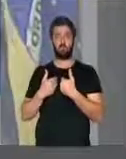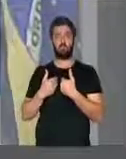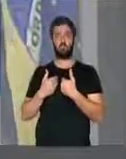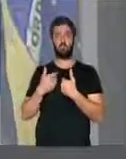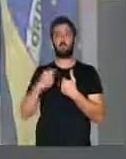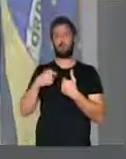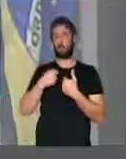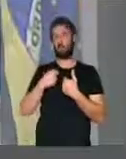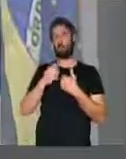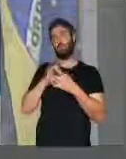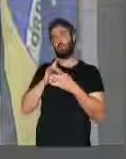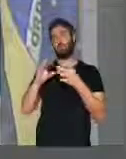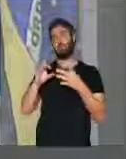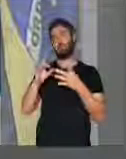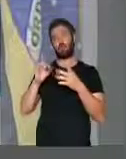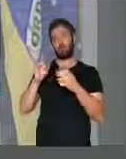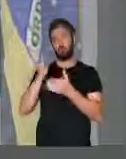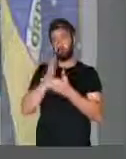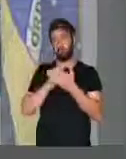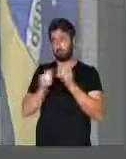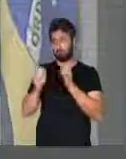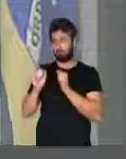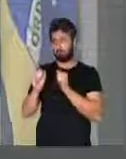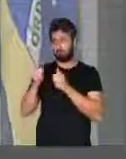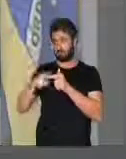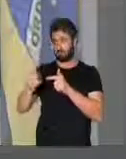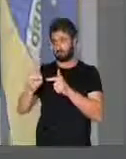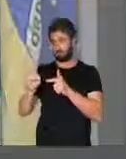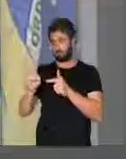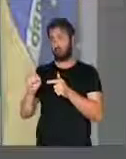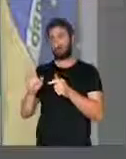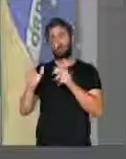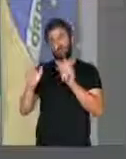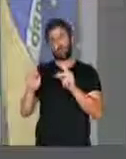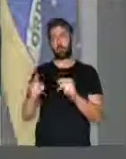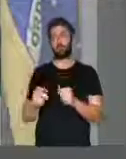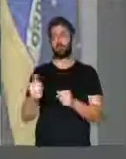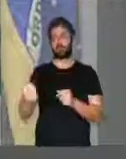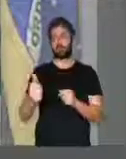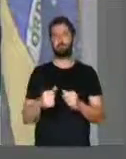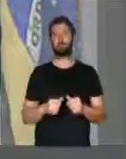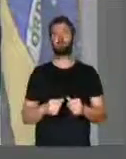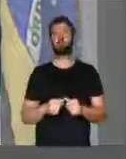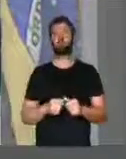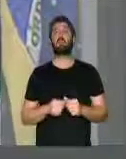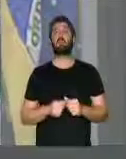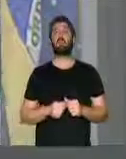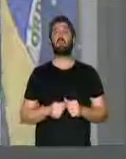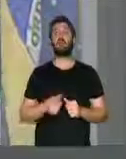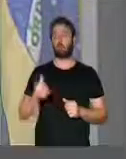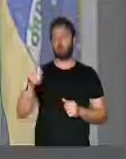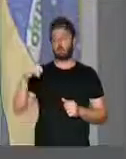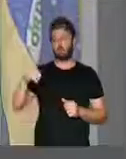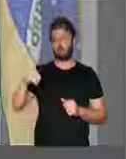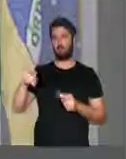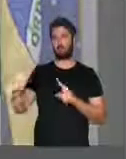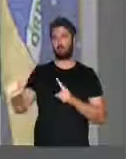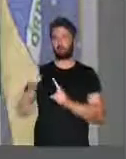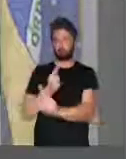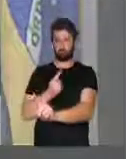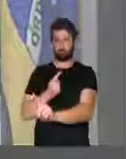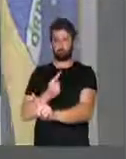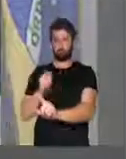cá, e eu sou democrático, então se puder eu... Pois não. Quando eu tiver com